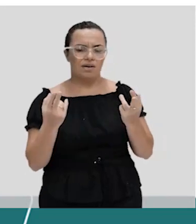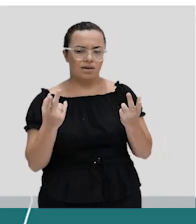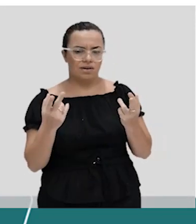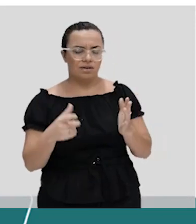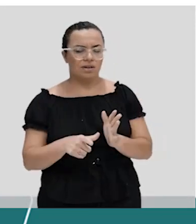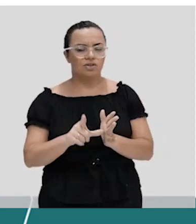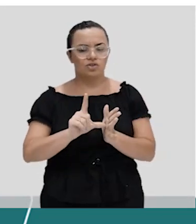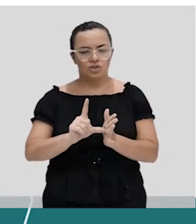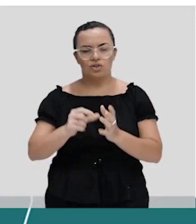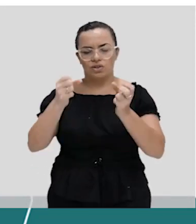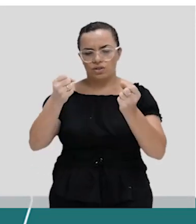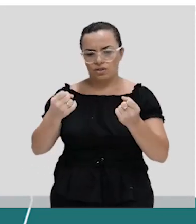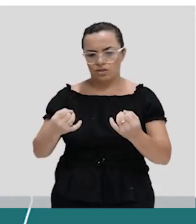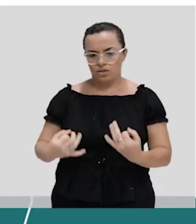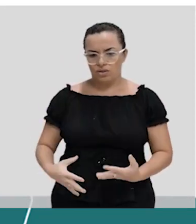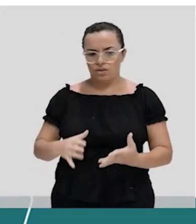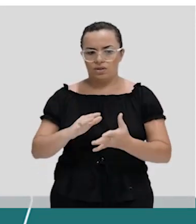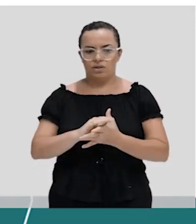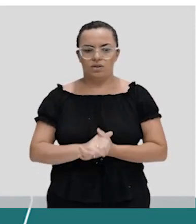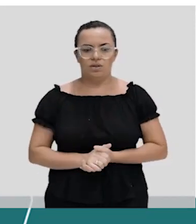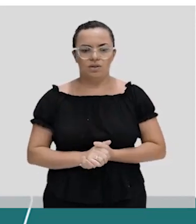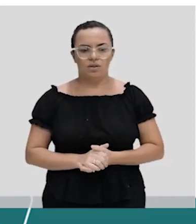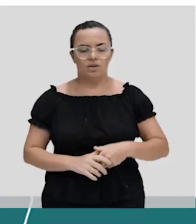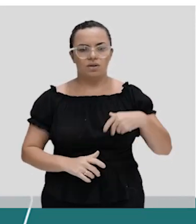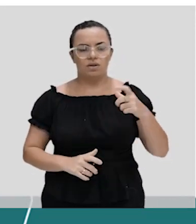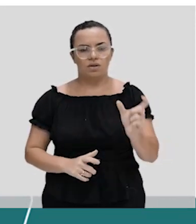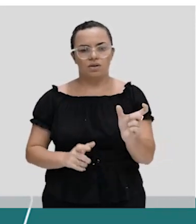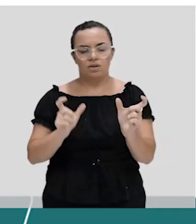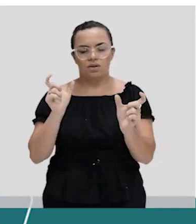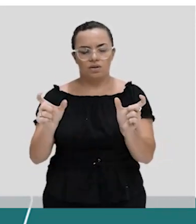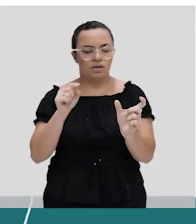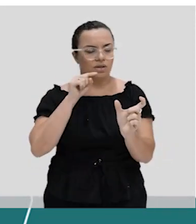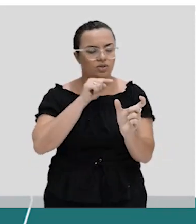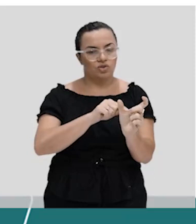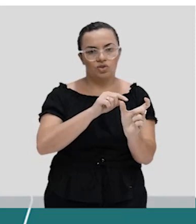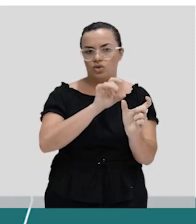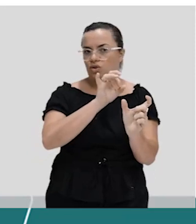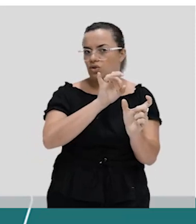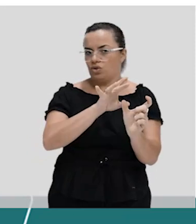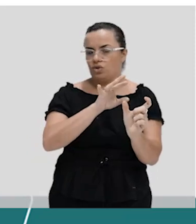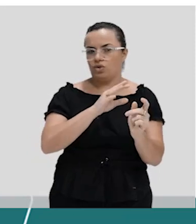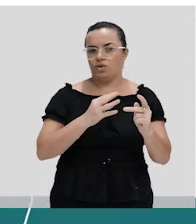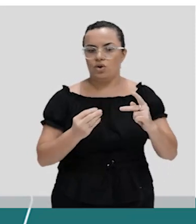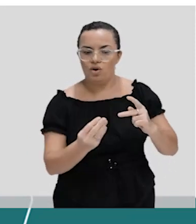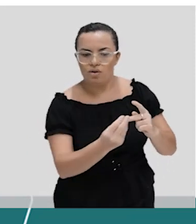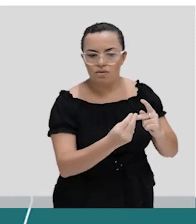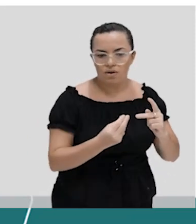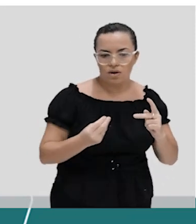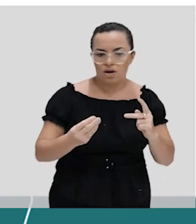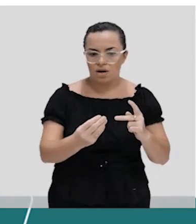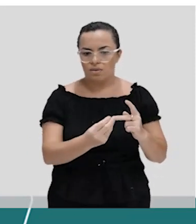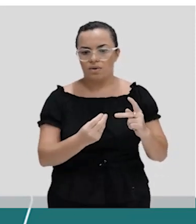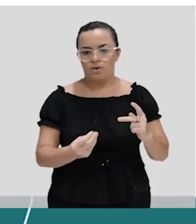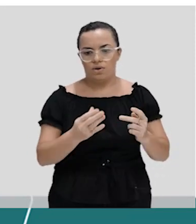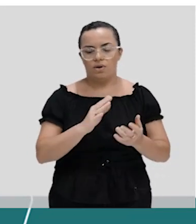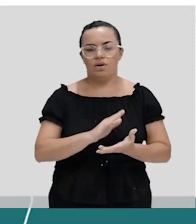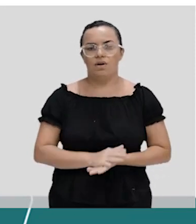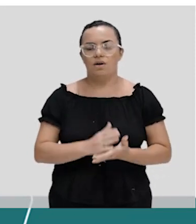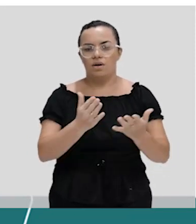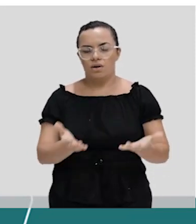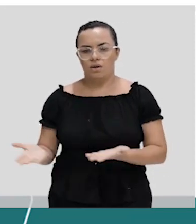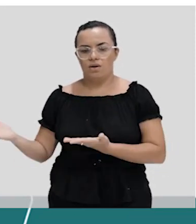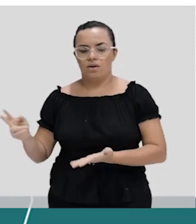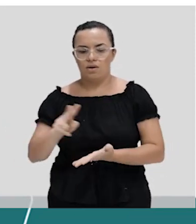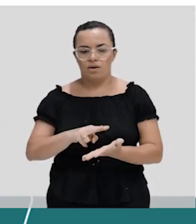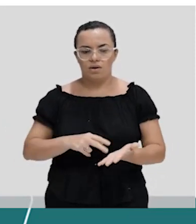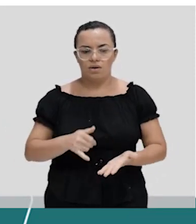nesses casos, apenas o primeiro elemento flexiona-se para o plural. Pé de moleque, né? Águas de colônia,